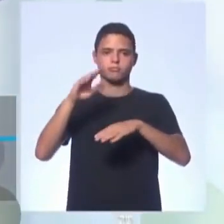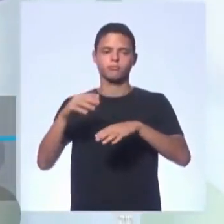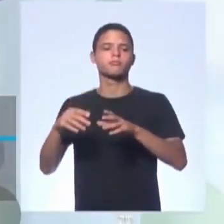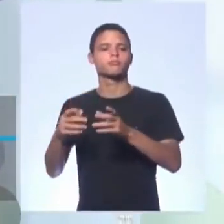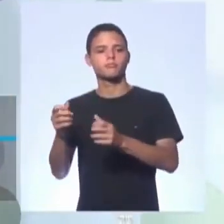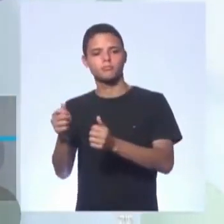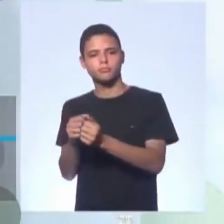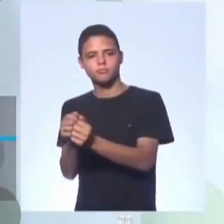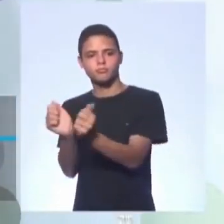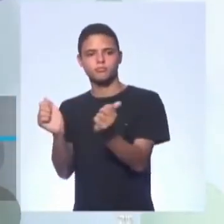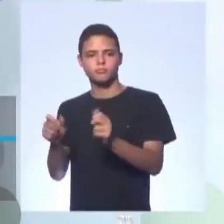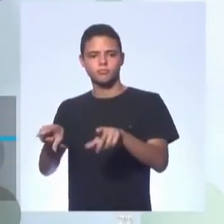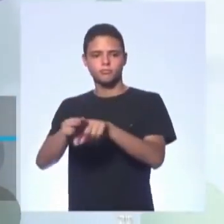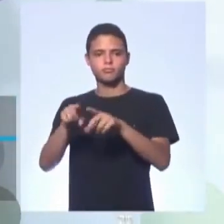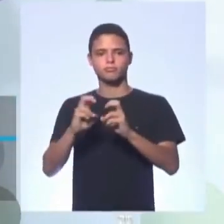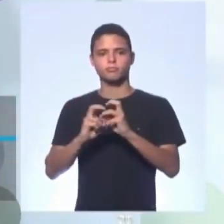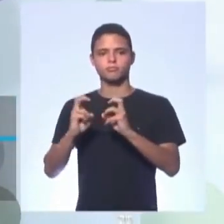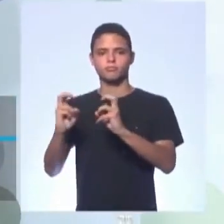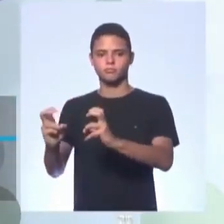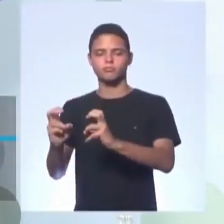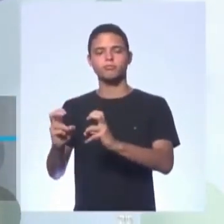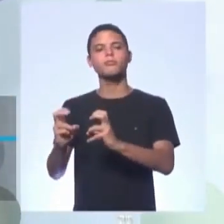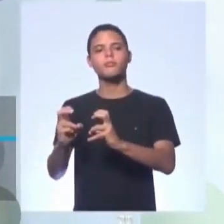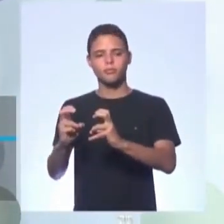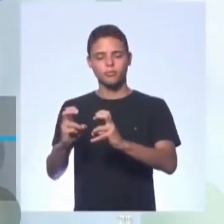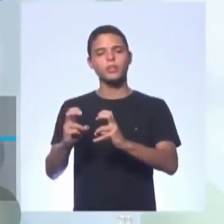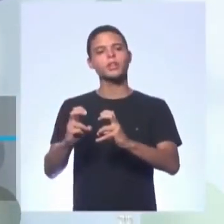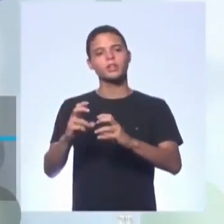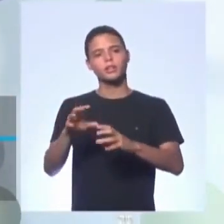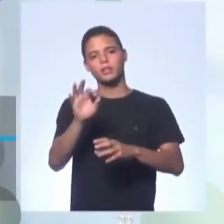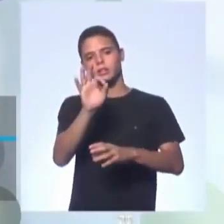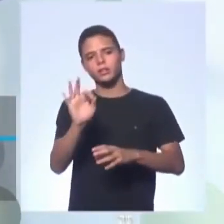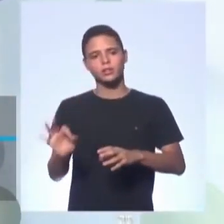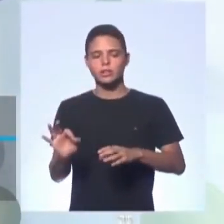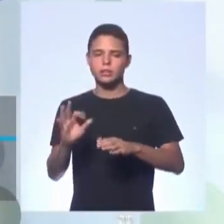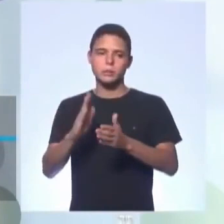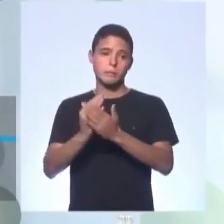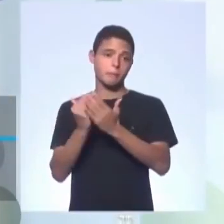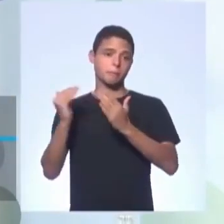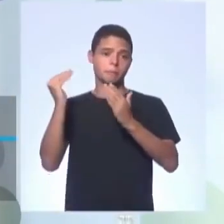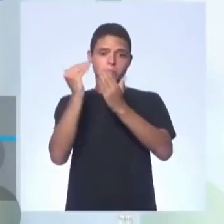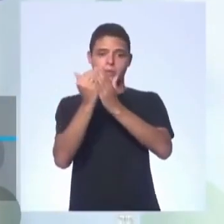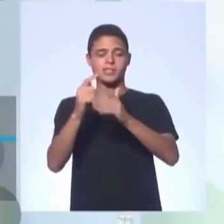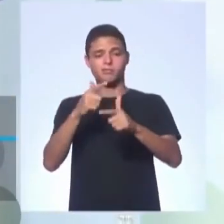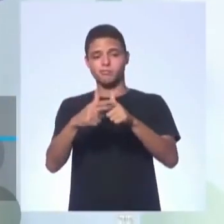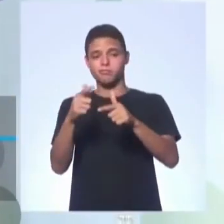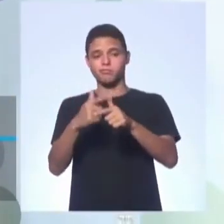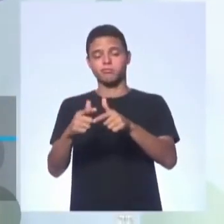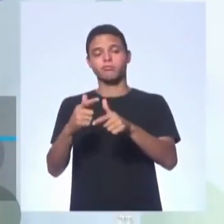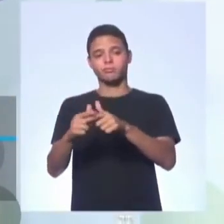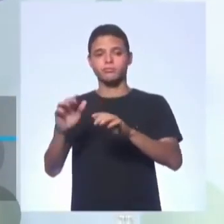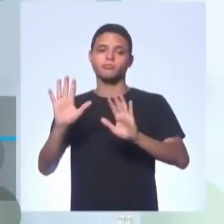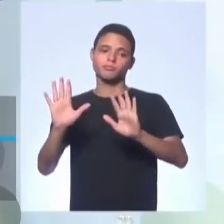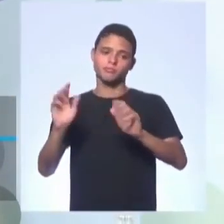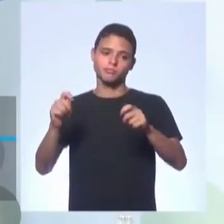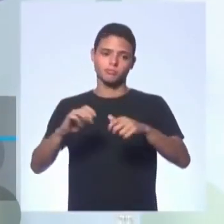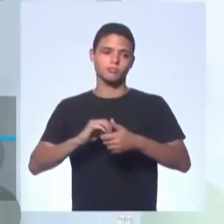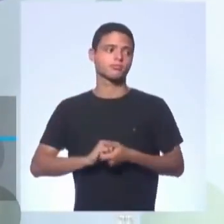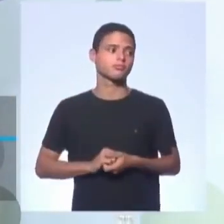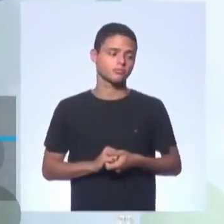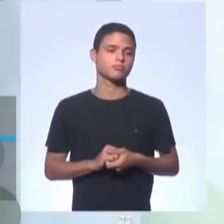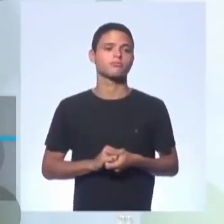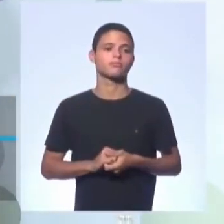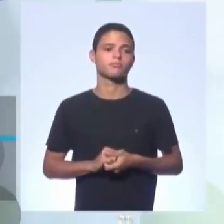de linhas férreas, né, maior, né, as chances de não ter um problema, aí, um colapso nos meios de transportes públicos